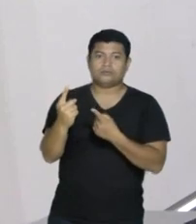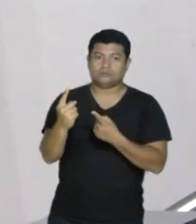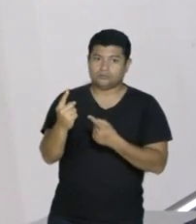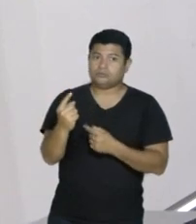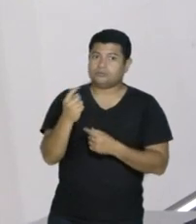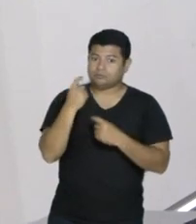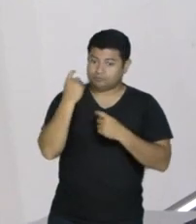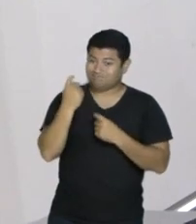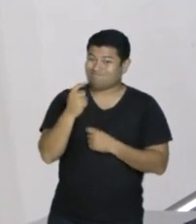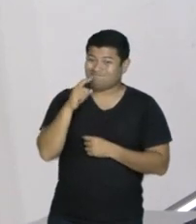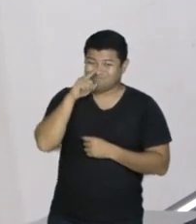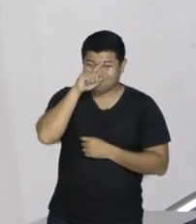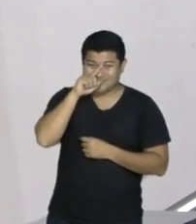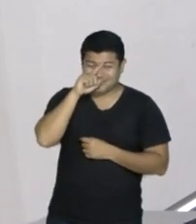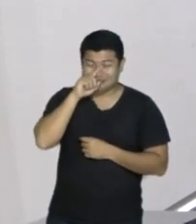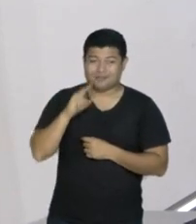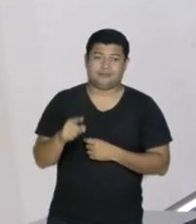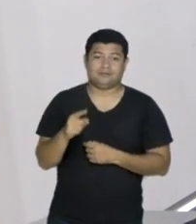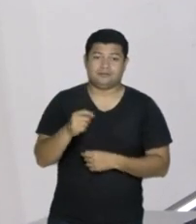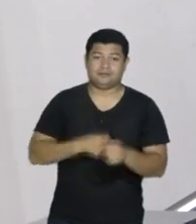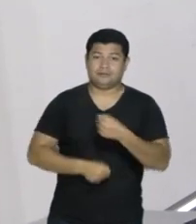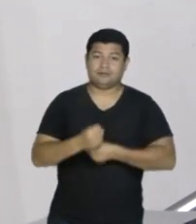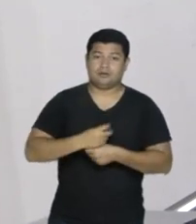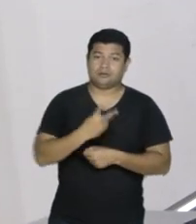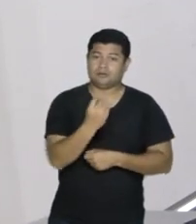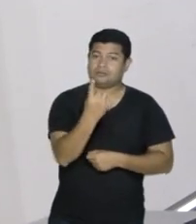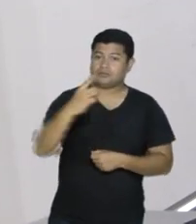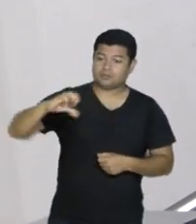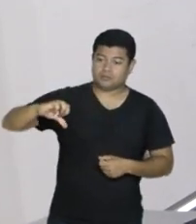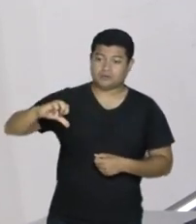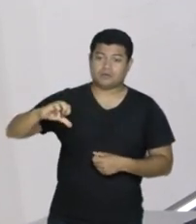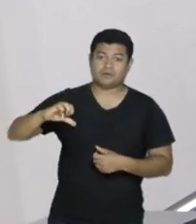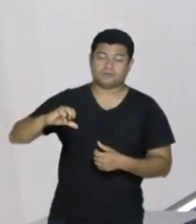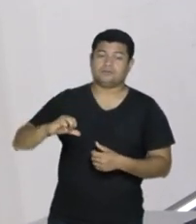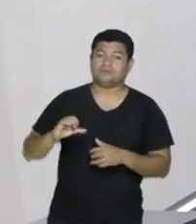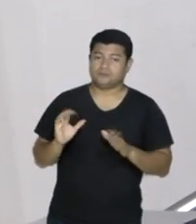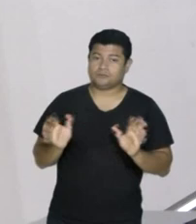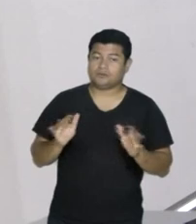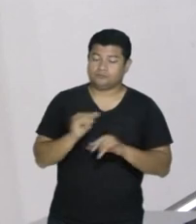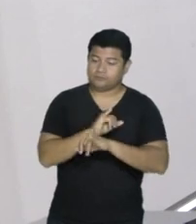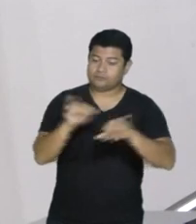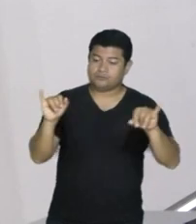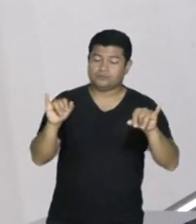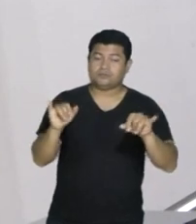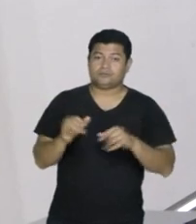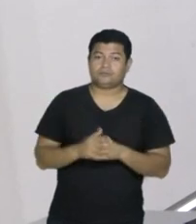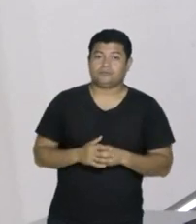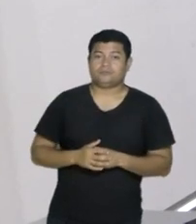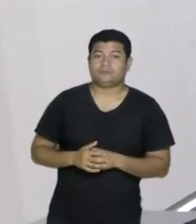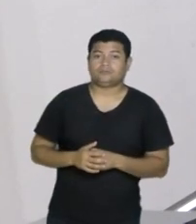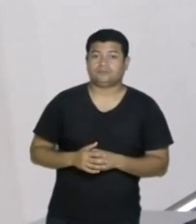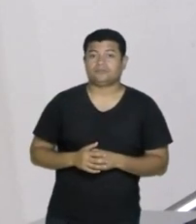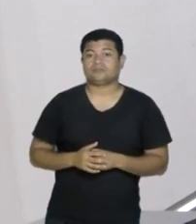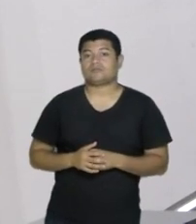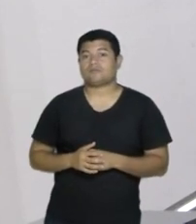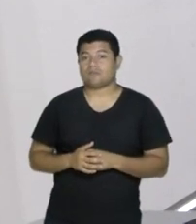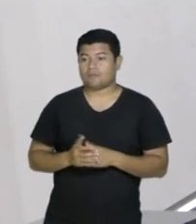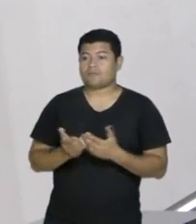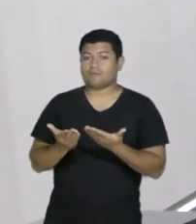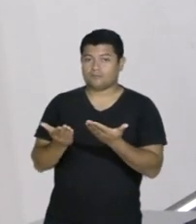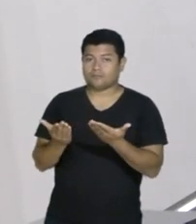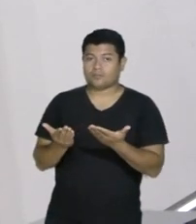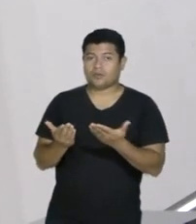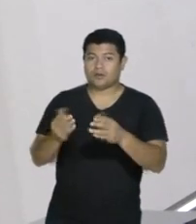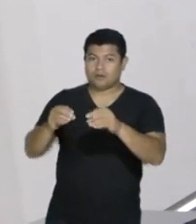lá em 2019 e 2021 para o governo anterior uma super estrutura severamente comprometida